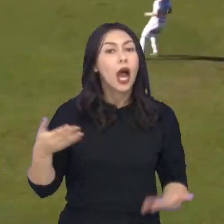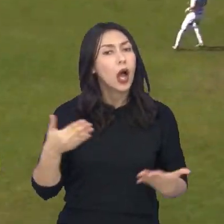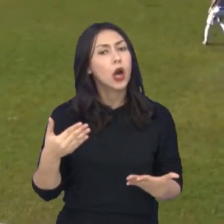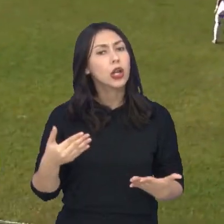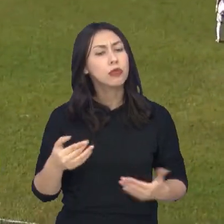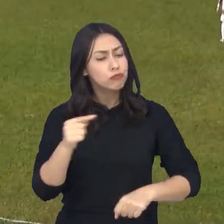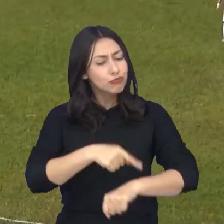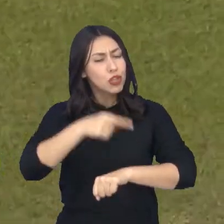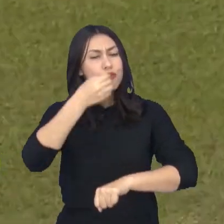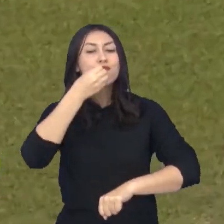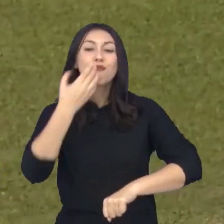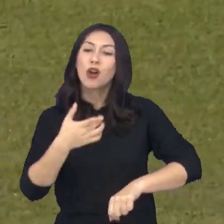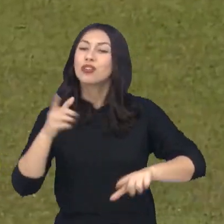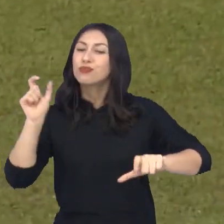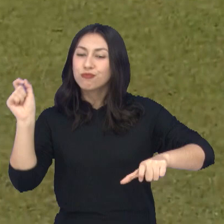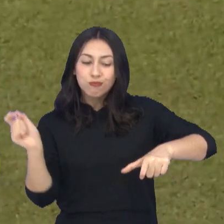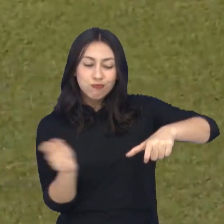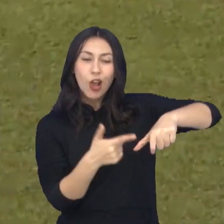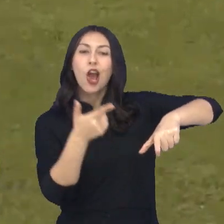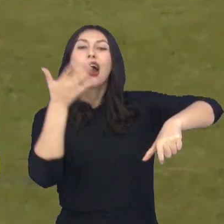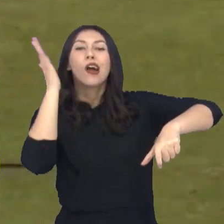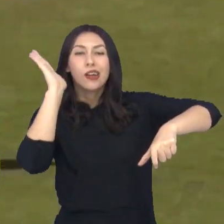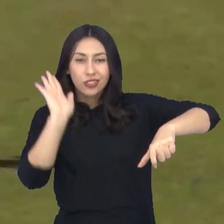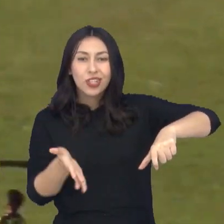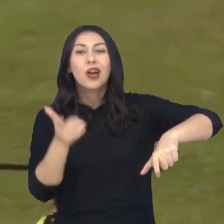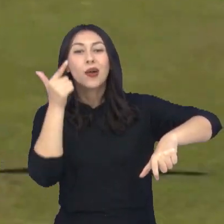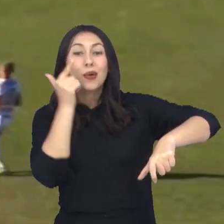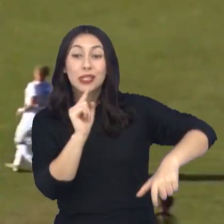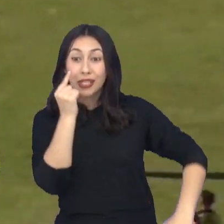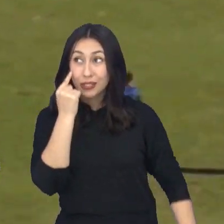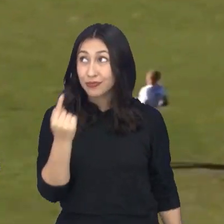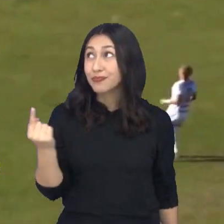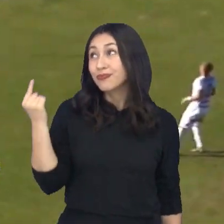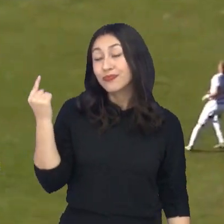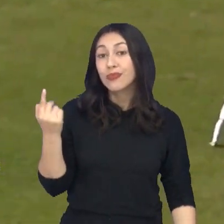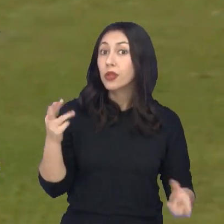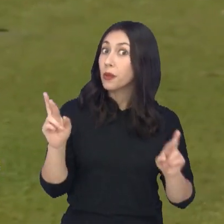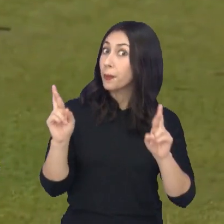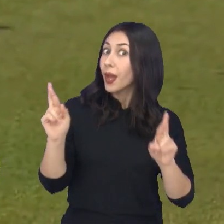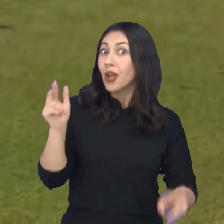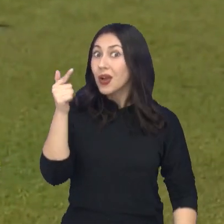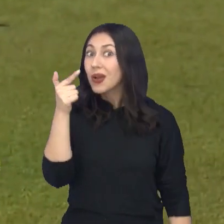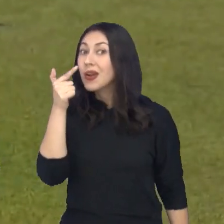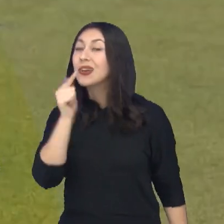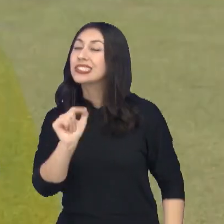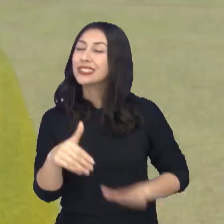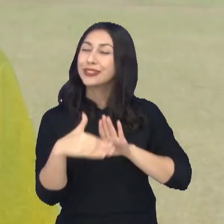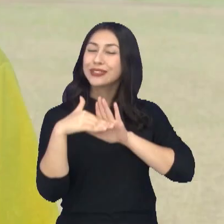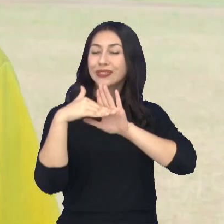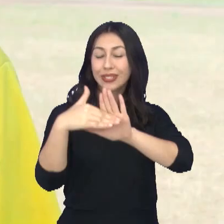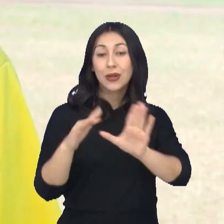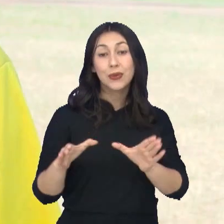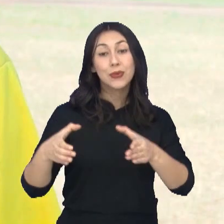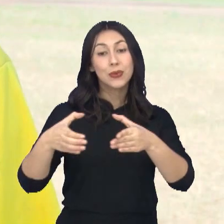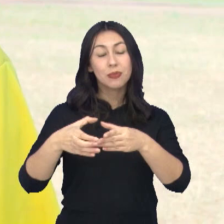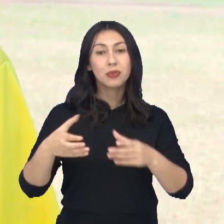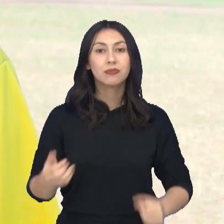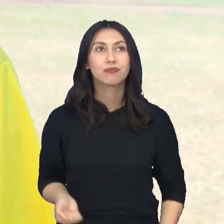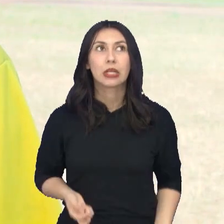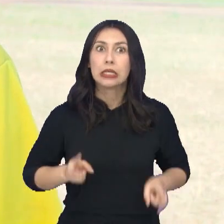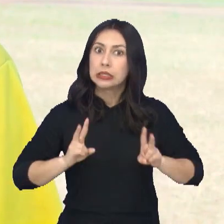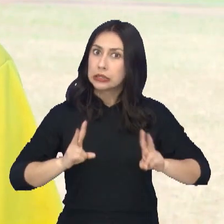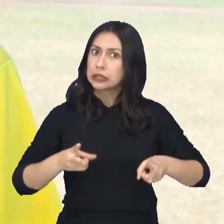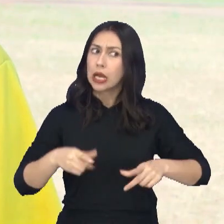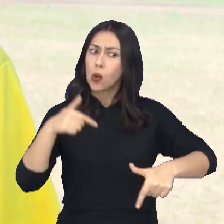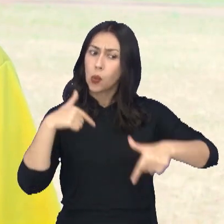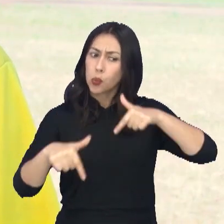momento e até golaço do meio da rua fez. Espera aproveitar a boa fase para ajudar a equipe. Sempre com muito